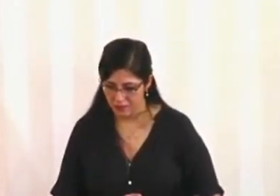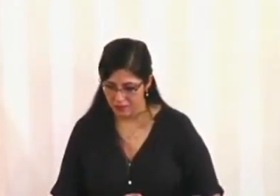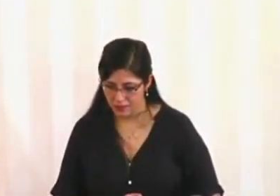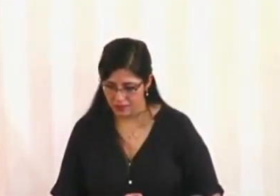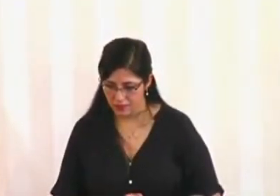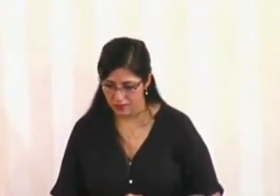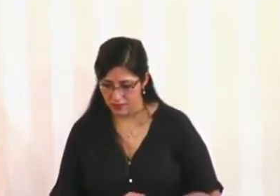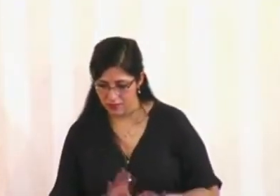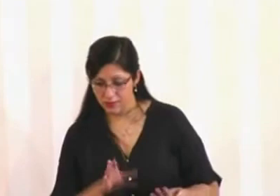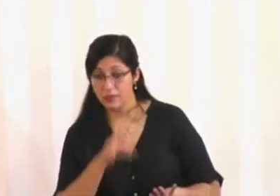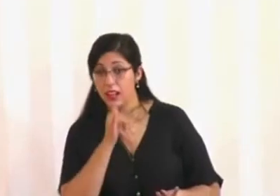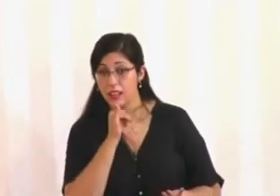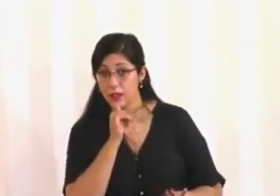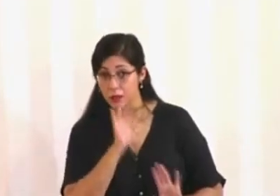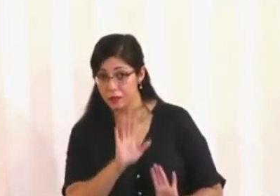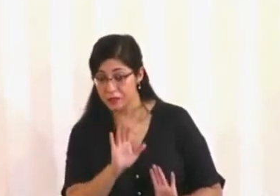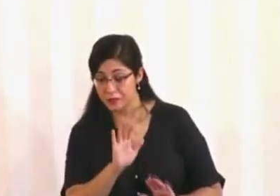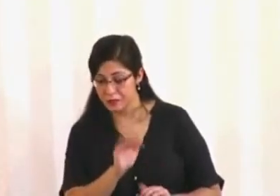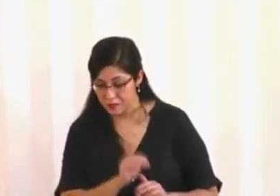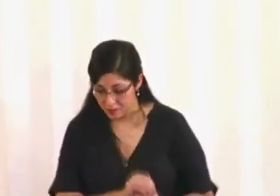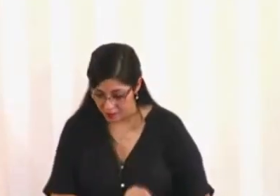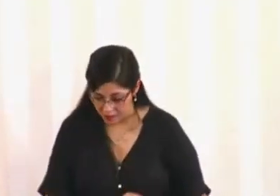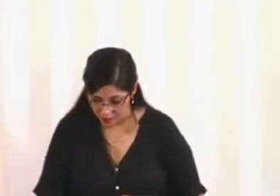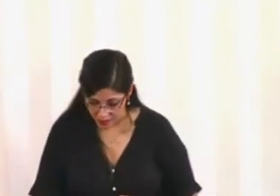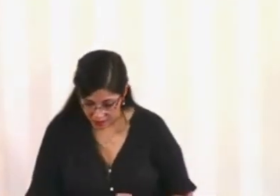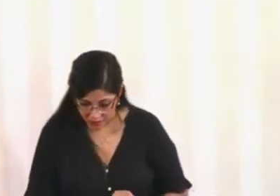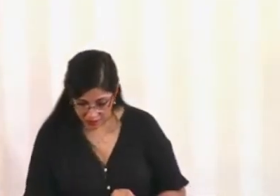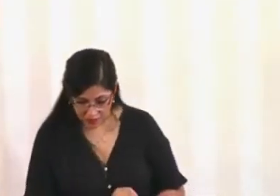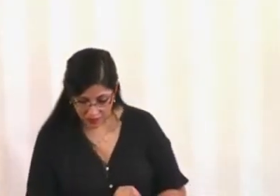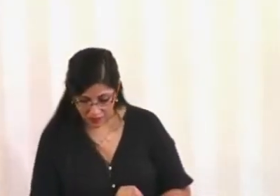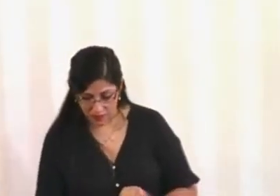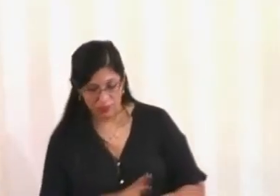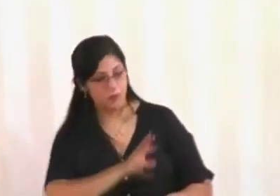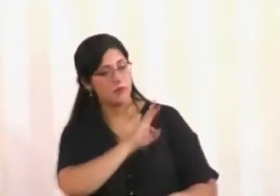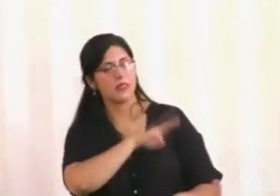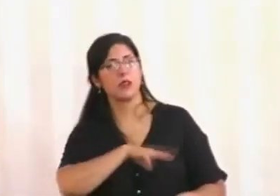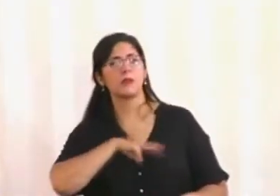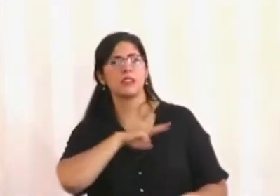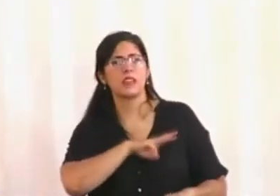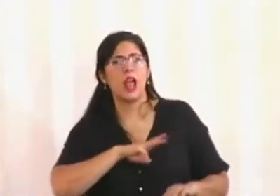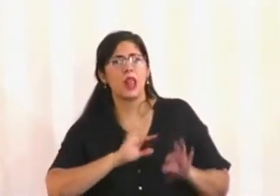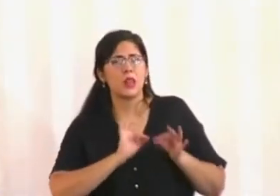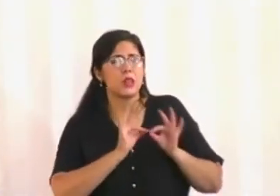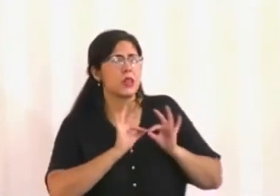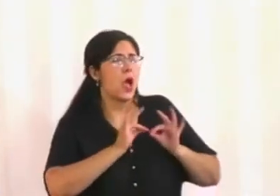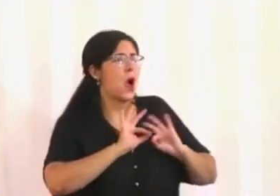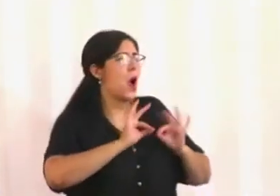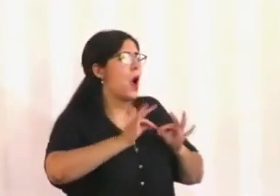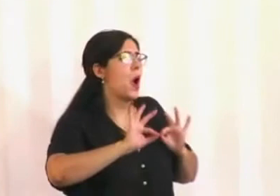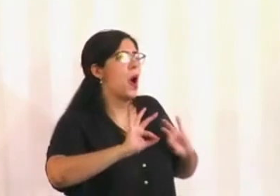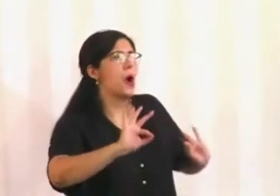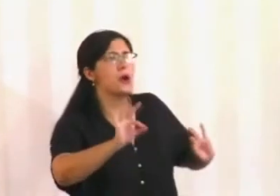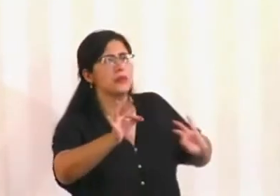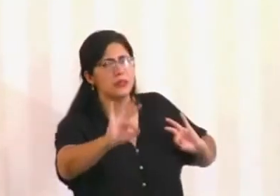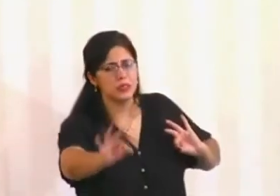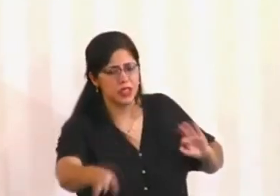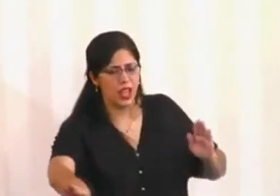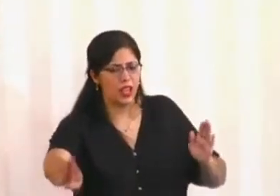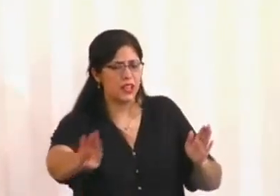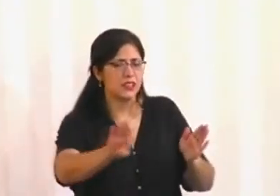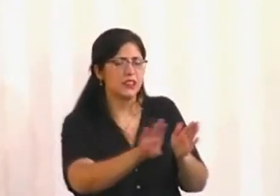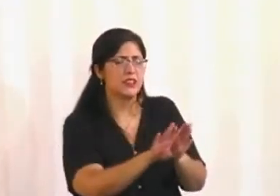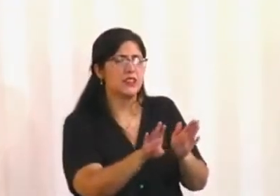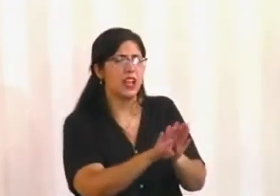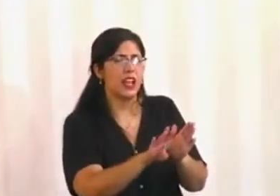eu aprendi, mas a ideia é o princípio, né? Um missionário com a esposa, voltando de muitos anos do campo missionário, mandou um recado para a igreja que o